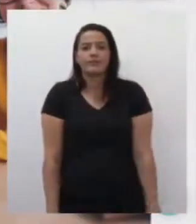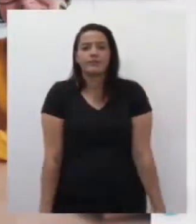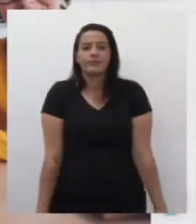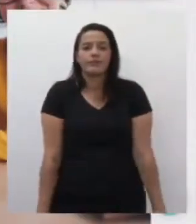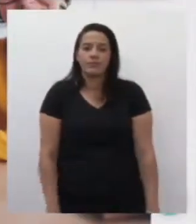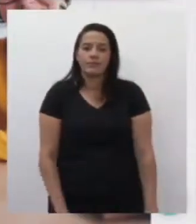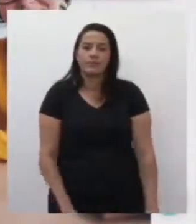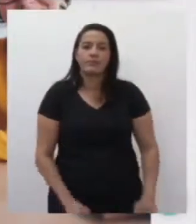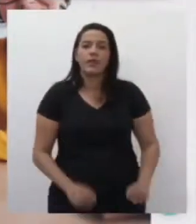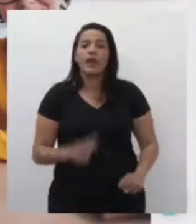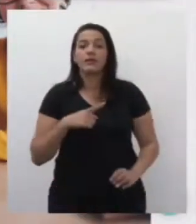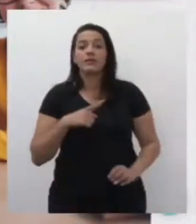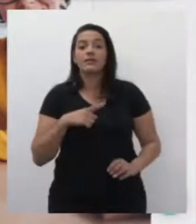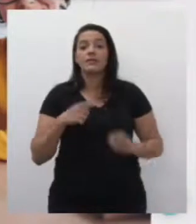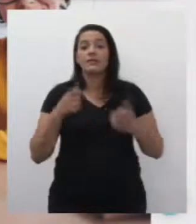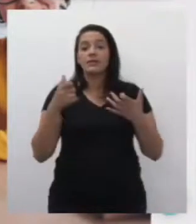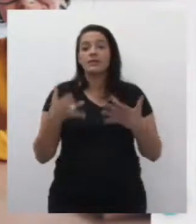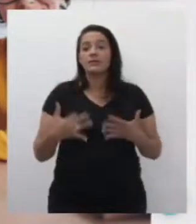Professores.descomplica.com.br,